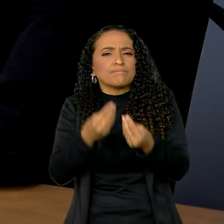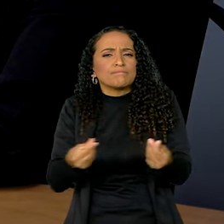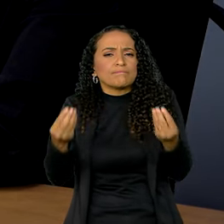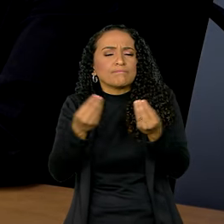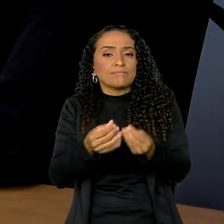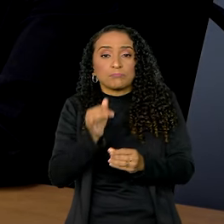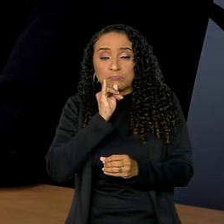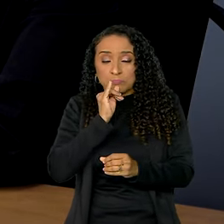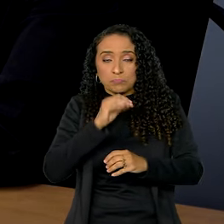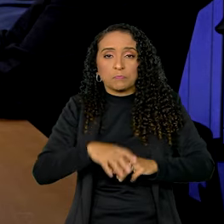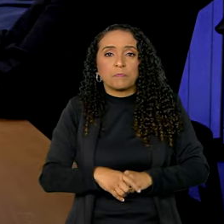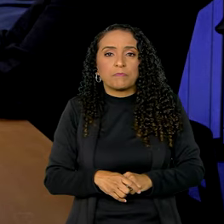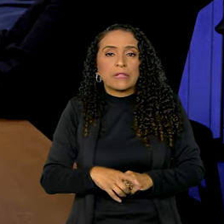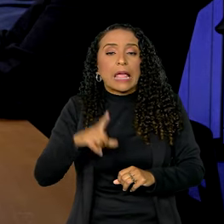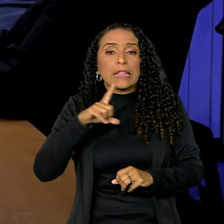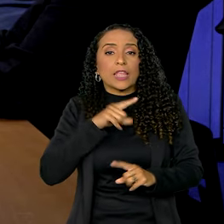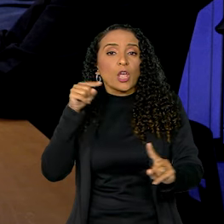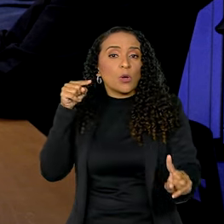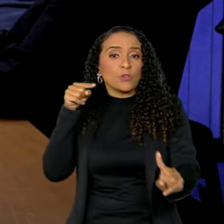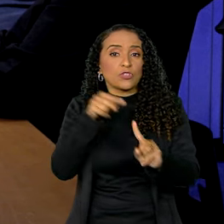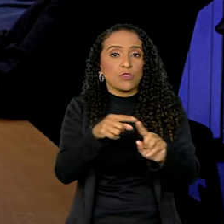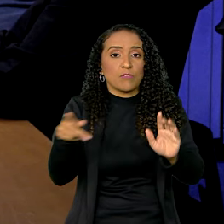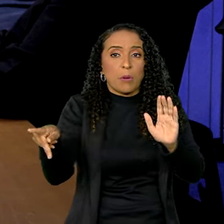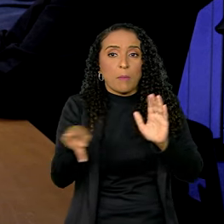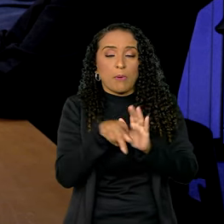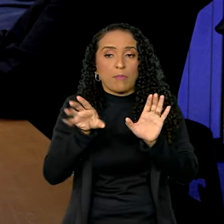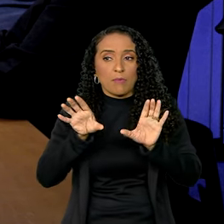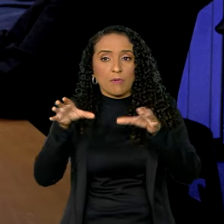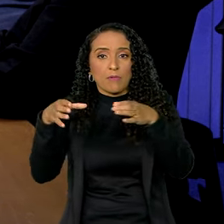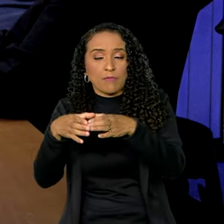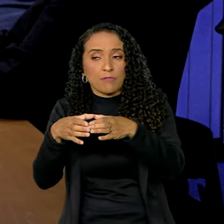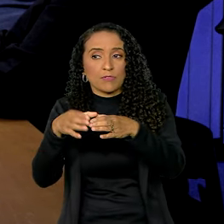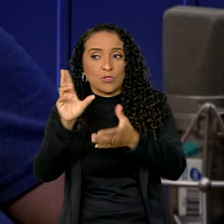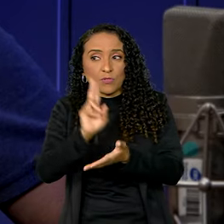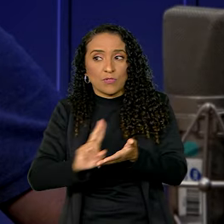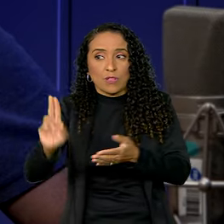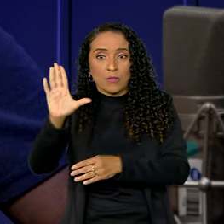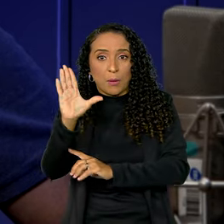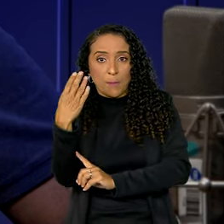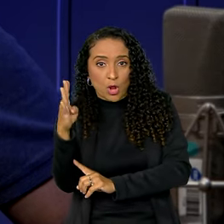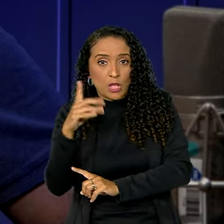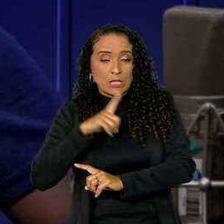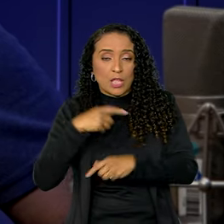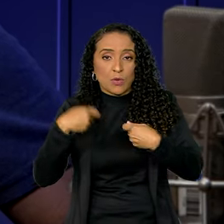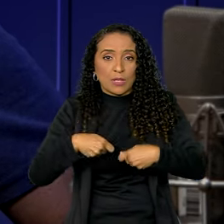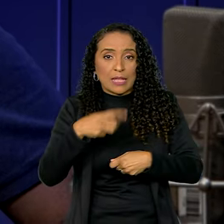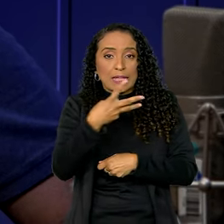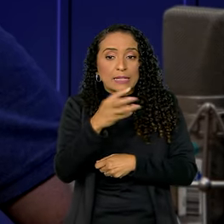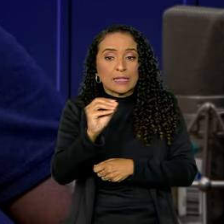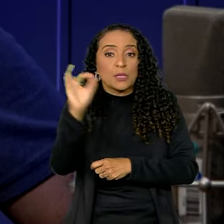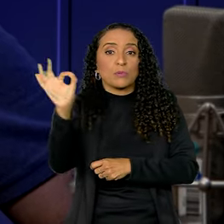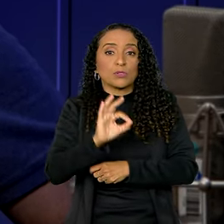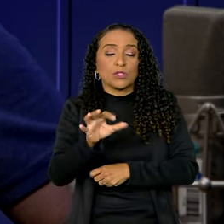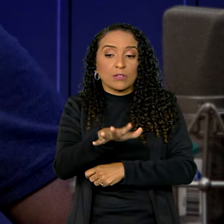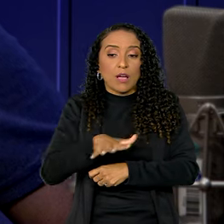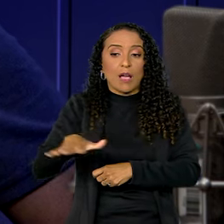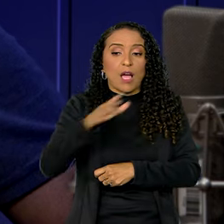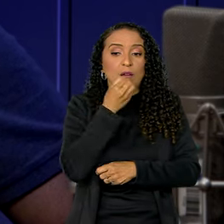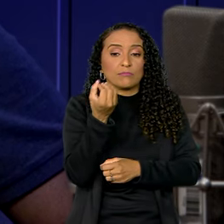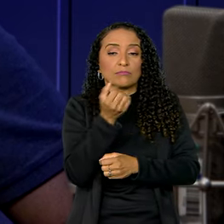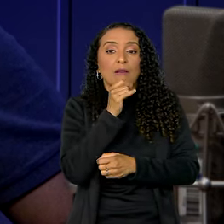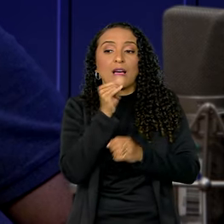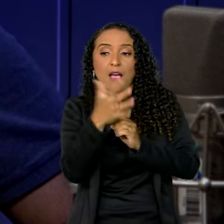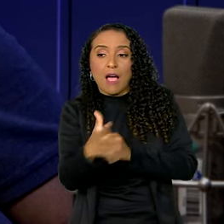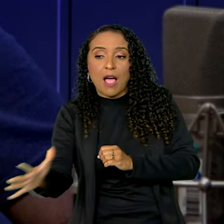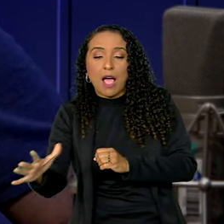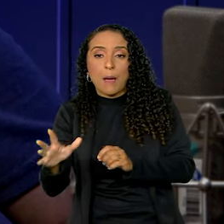exemplo eh tem uma meta da convenção da diversidade biológica de que nós temos que ter pelo menos 30% de áreas Marinhas